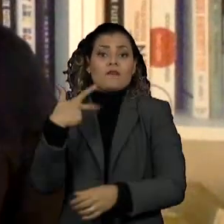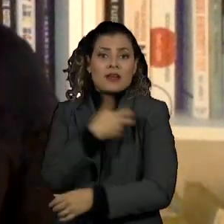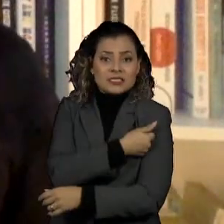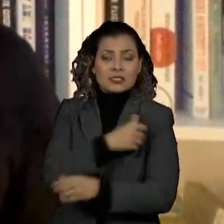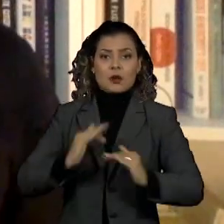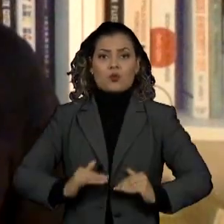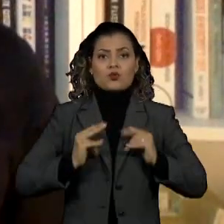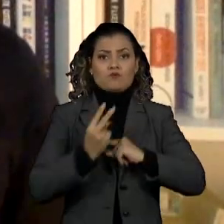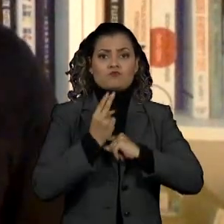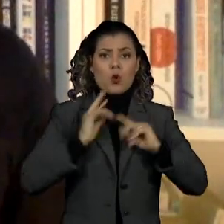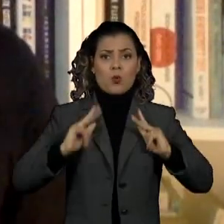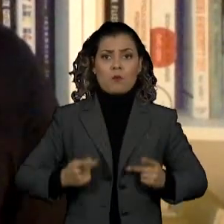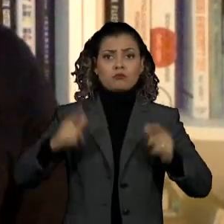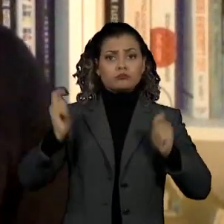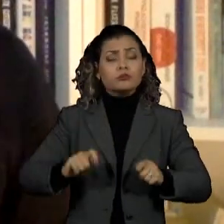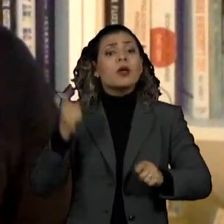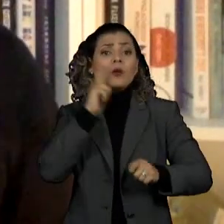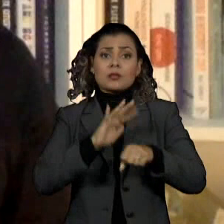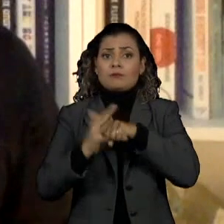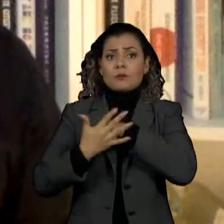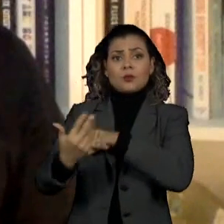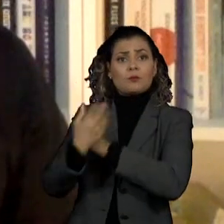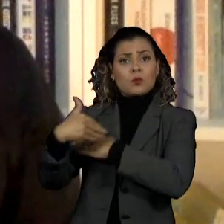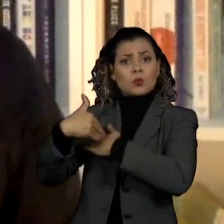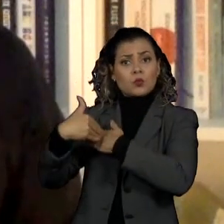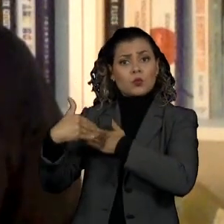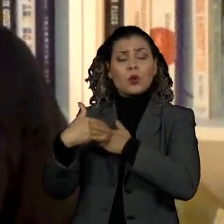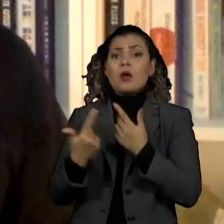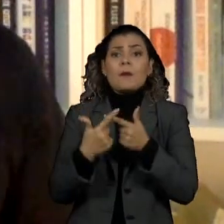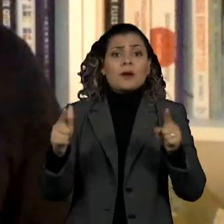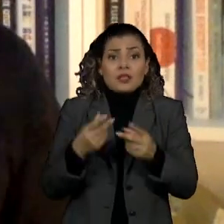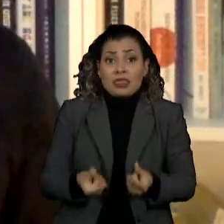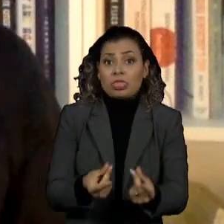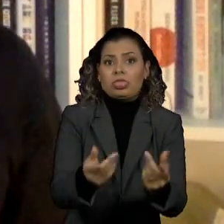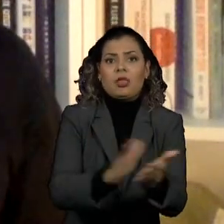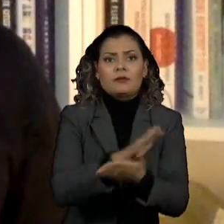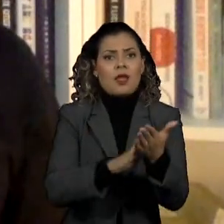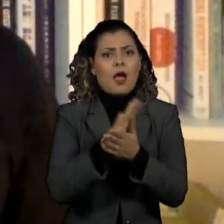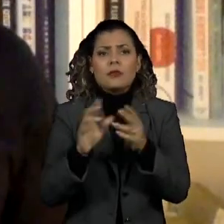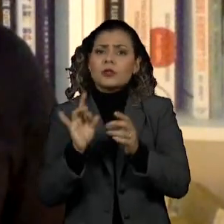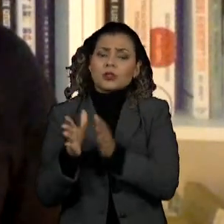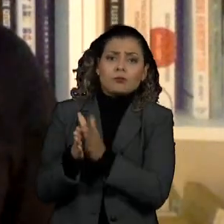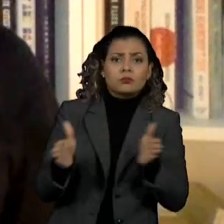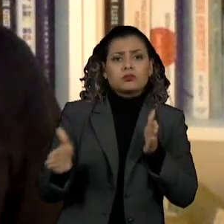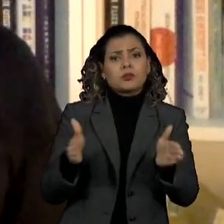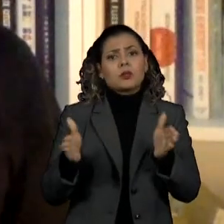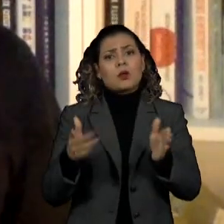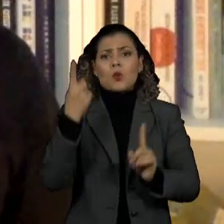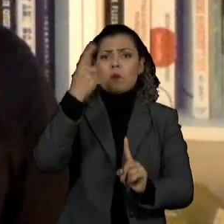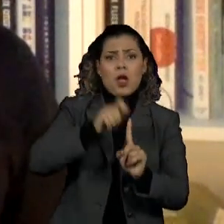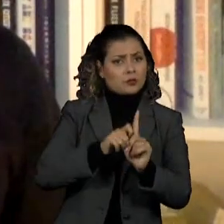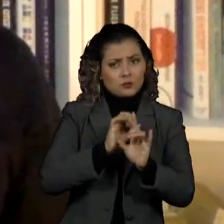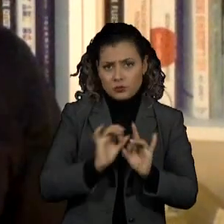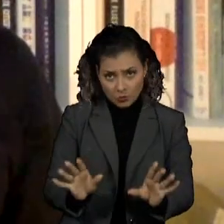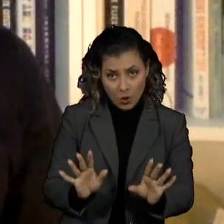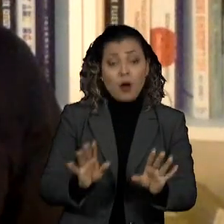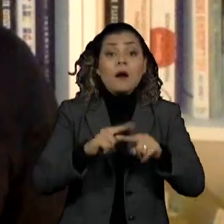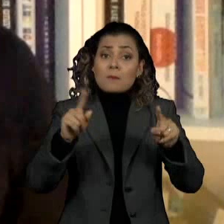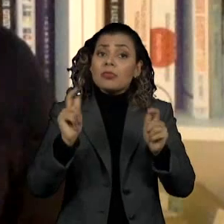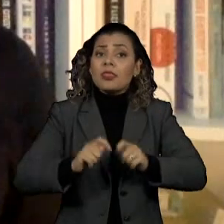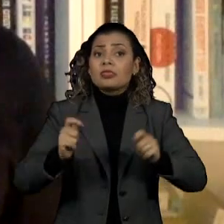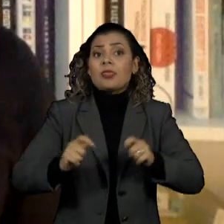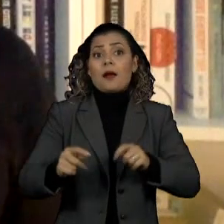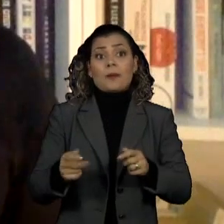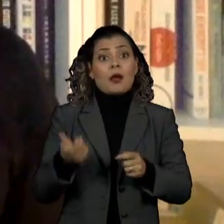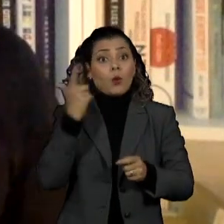-vindo-vindo-vindo-vindo-vindo-vindo-vindo-vindo-vindo-vindo-vindo-vindo-vindo-vindo-vindo-vindo-vindo-vindo-vindo. But at least that is a